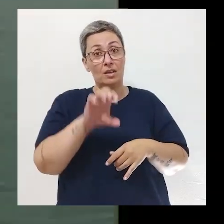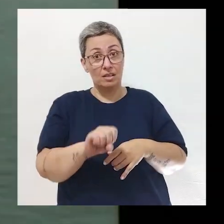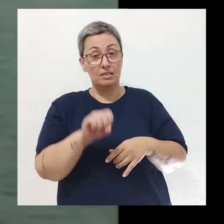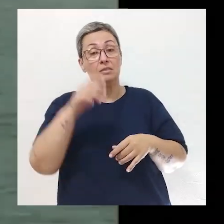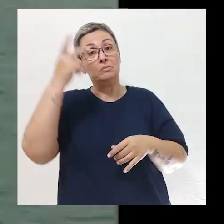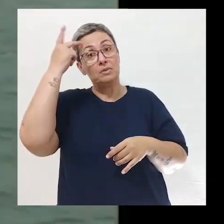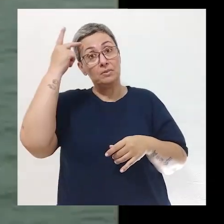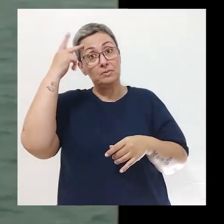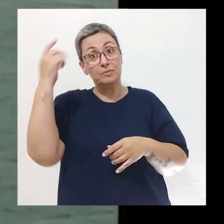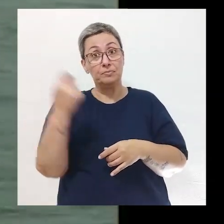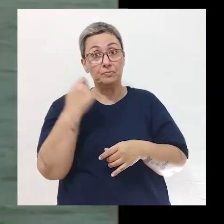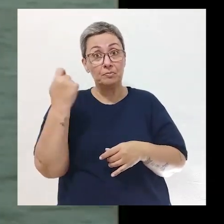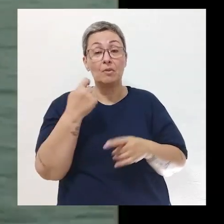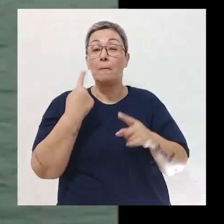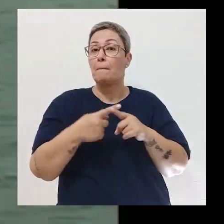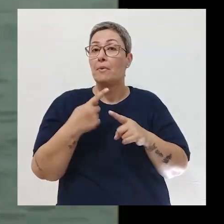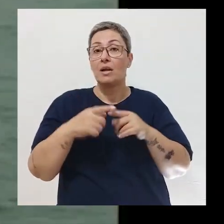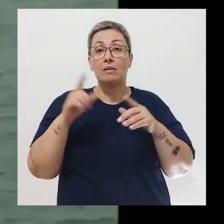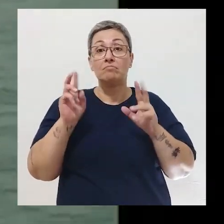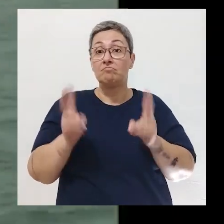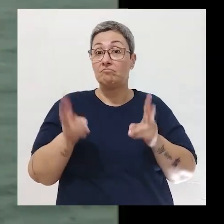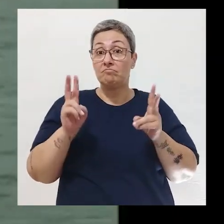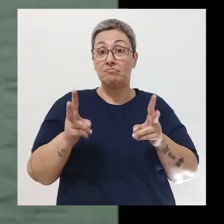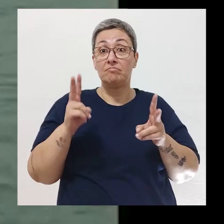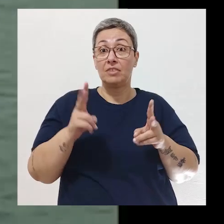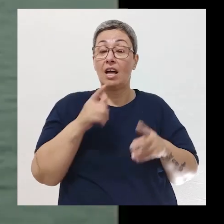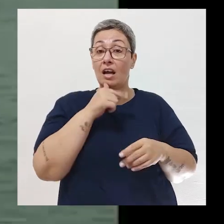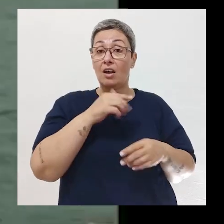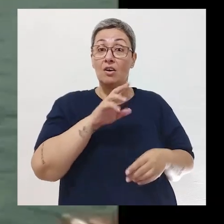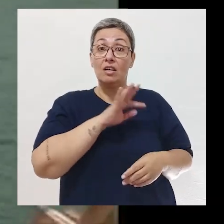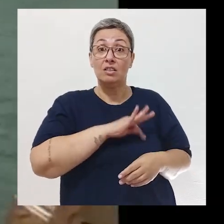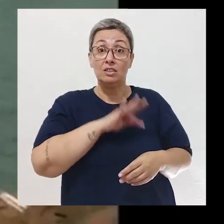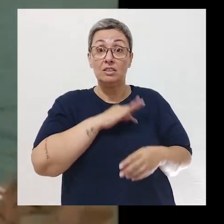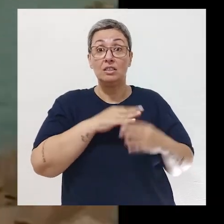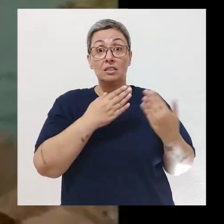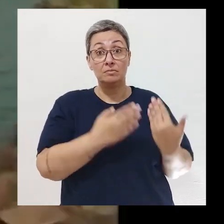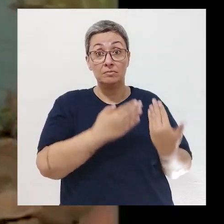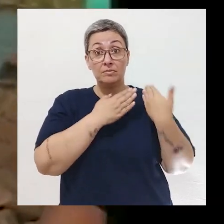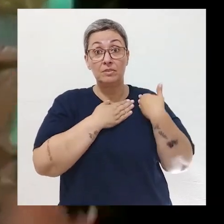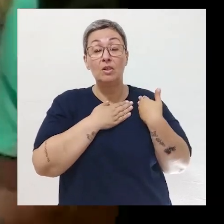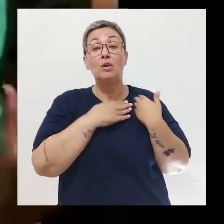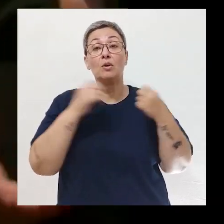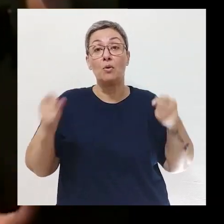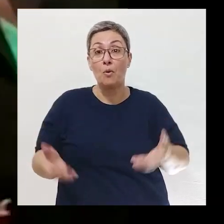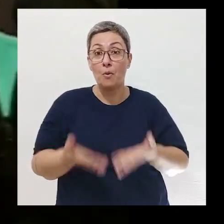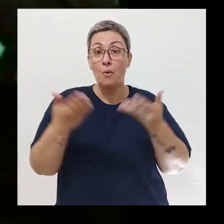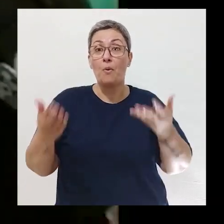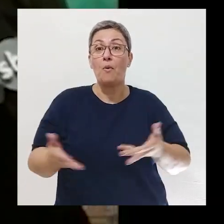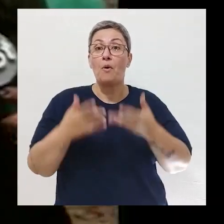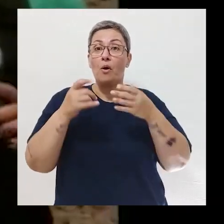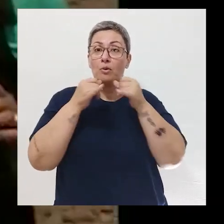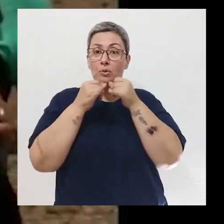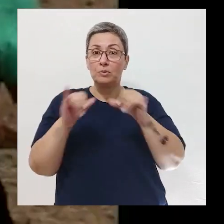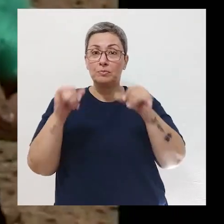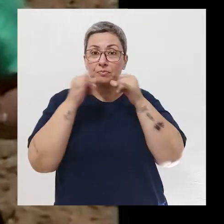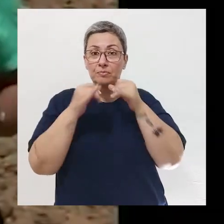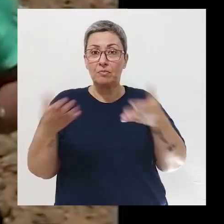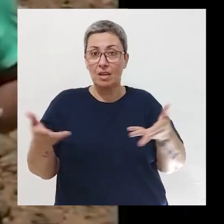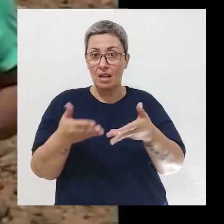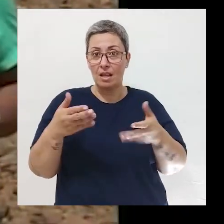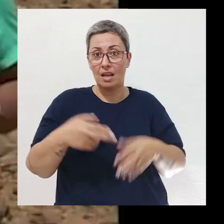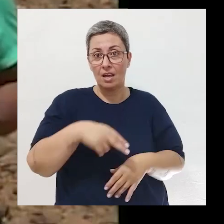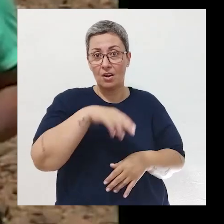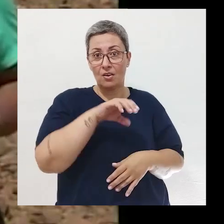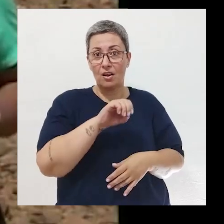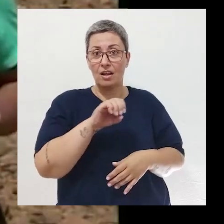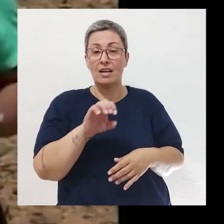Noroeste Paulista. Isso porque essas mesmas águas do Tietê também são responsáveis pela produção de energia elétrica. Só aqui